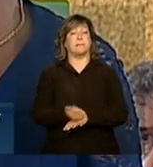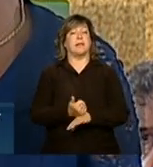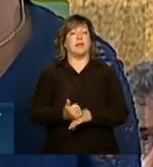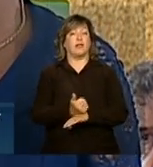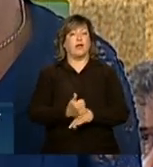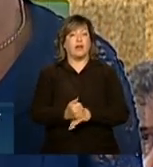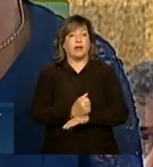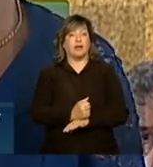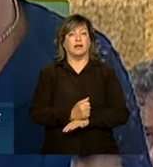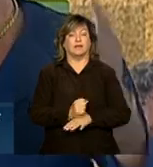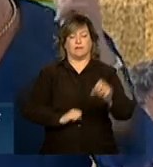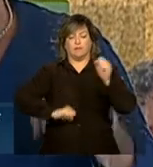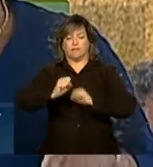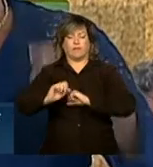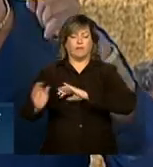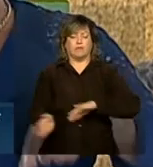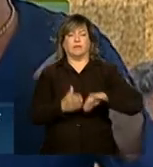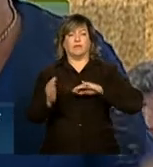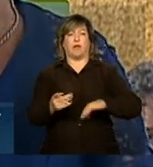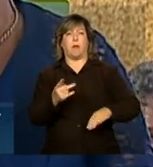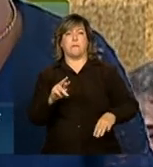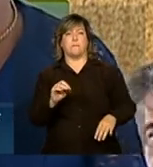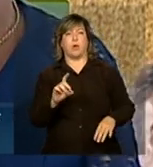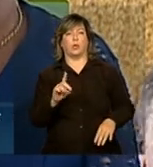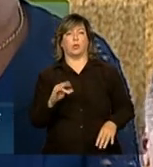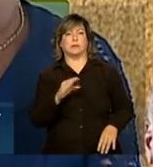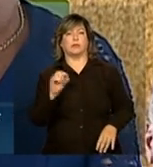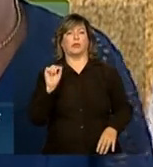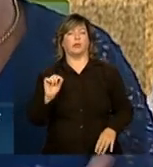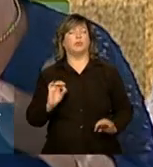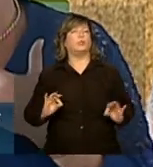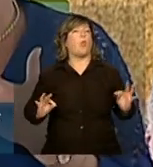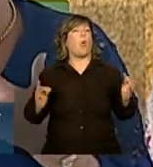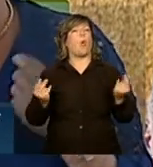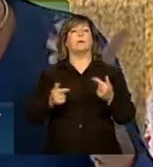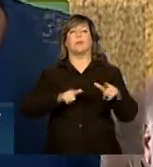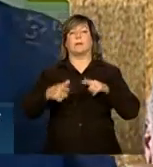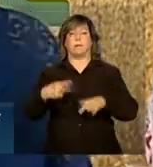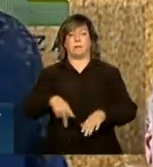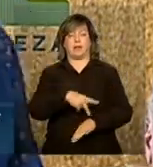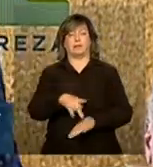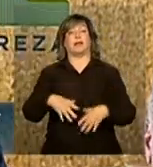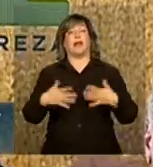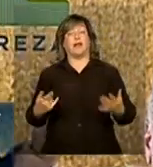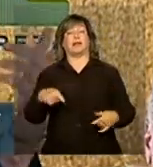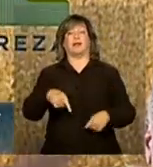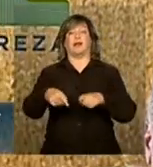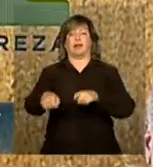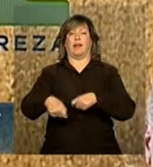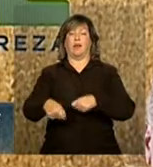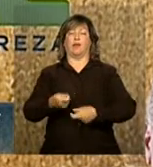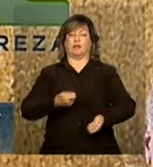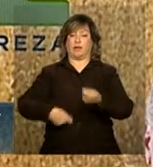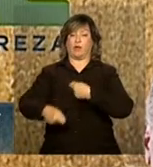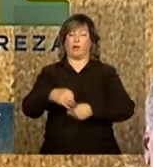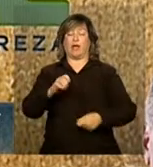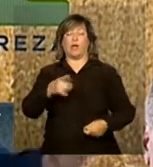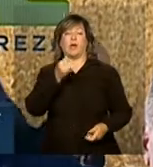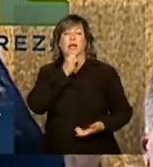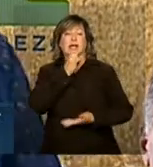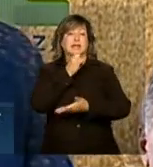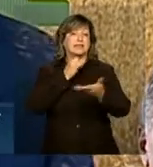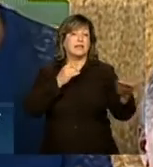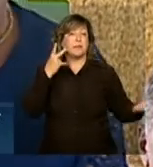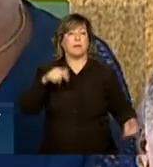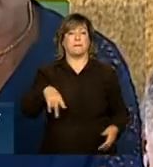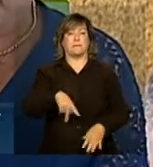a produtividade de todas as atividades do país. E aí, o agronegócio é um exemplo para o país, é